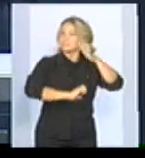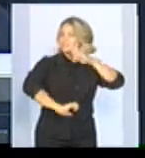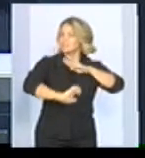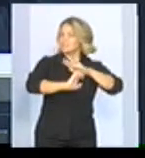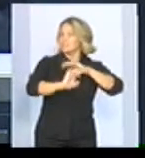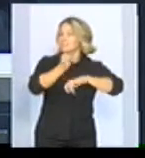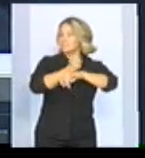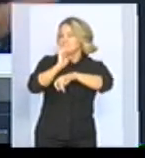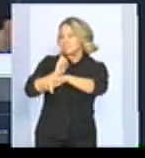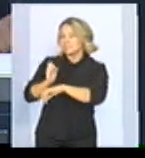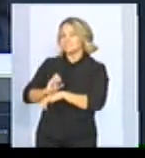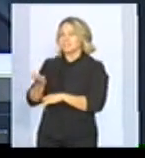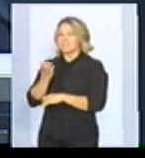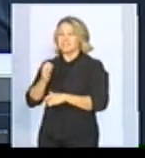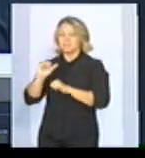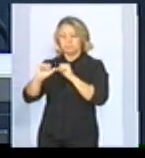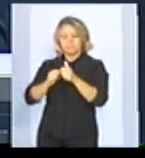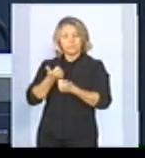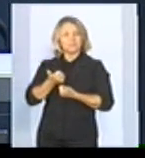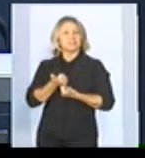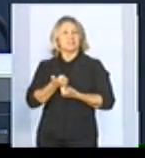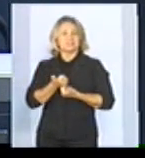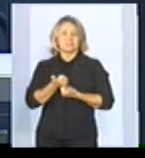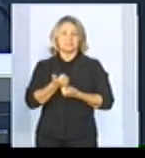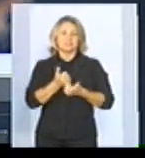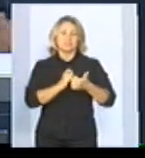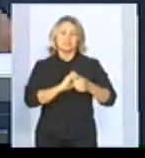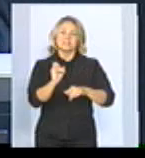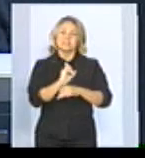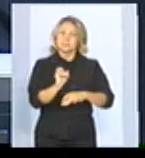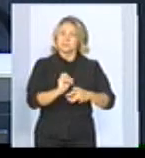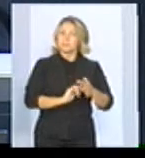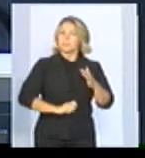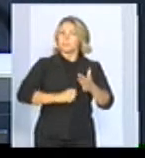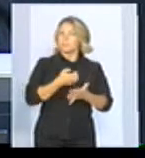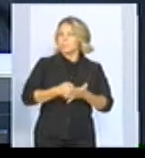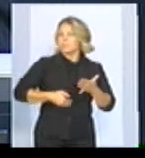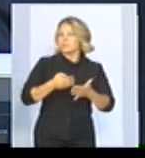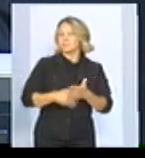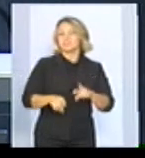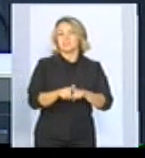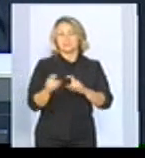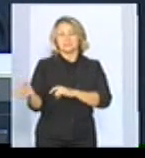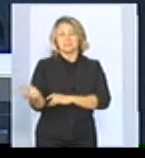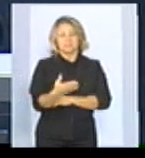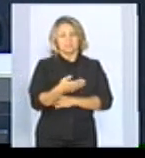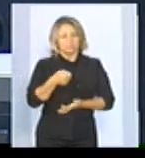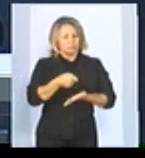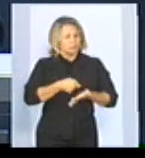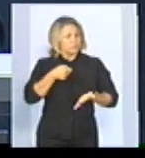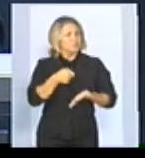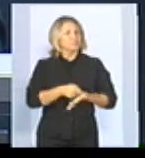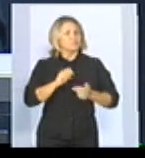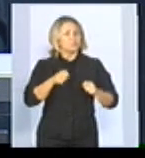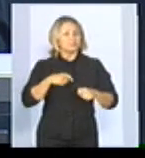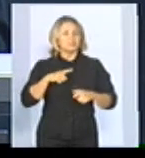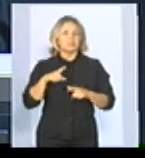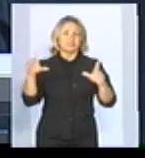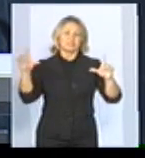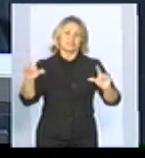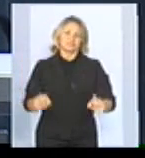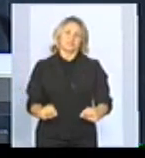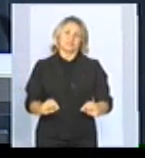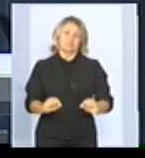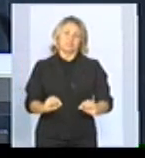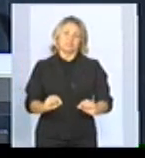querem mudar a legislação aumentar impostos e tal assim como novas imposições regulatórias podem ser inibidoras eh do processo